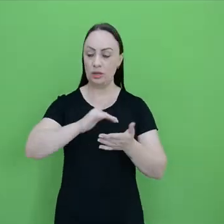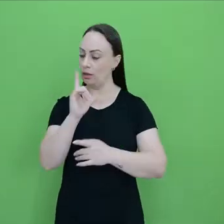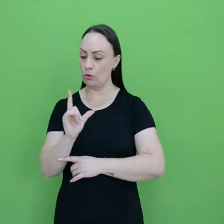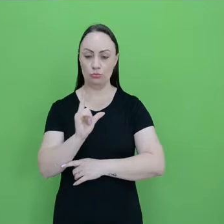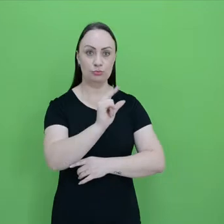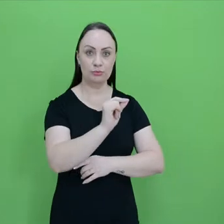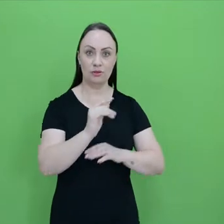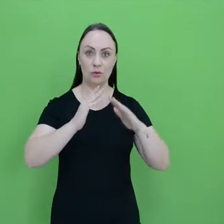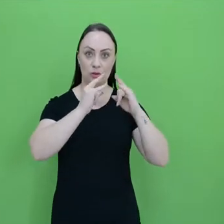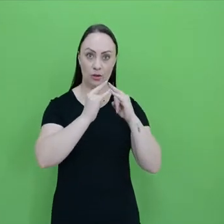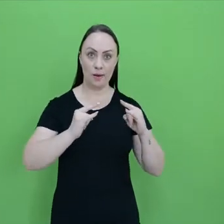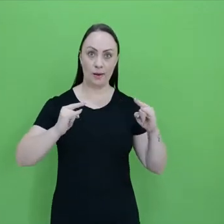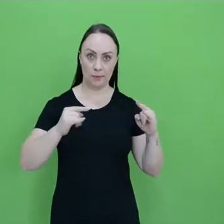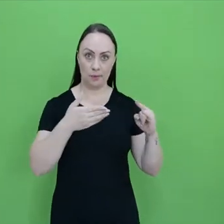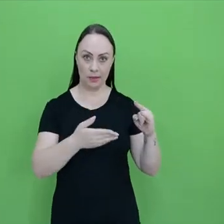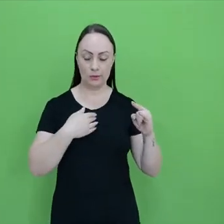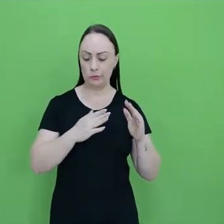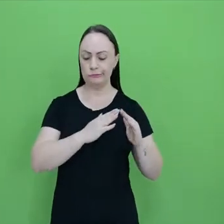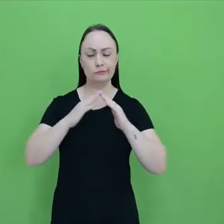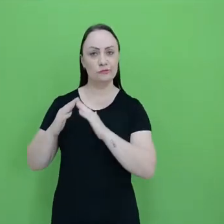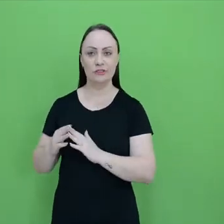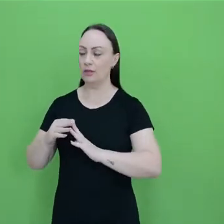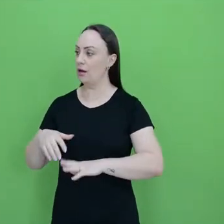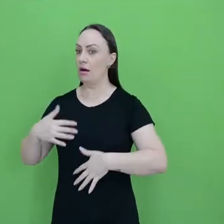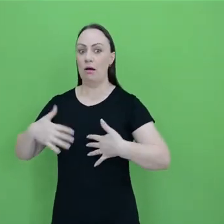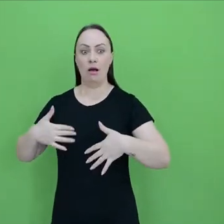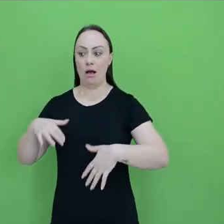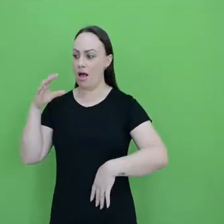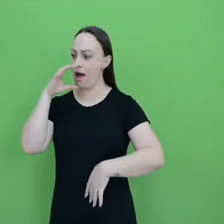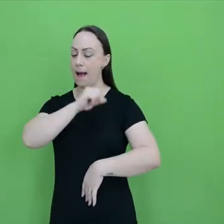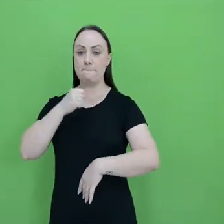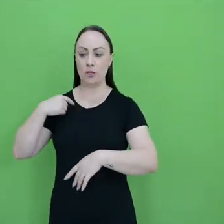as costas, indo para o seu acampamento, a vizinha, de